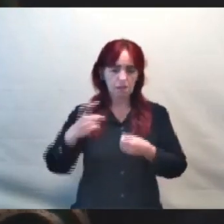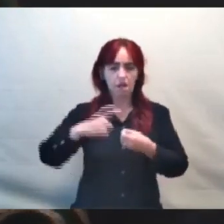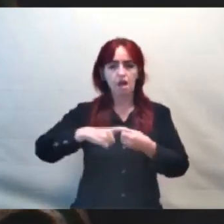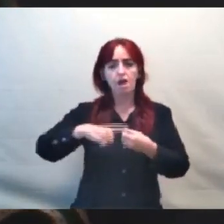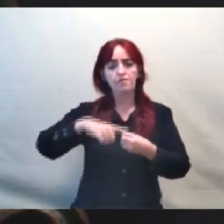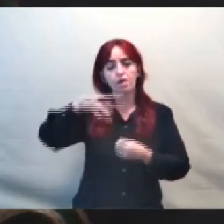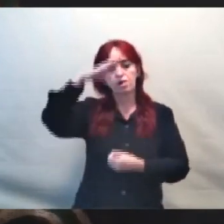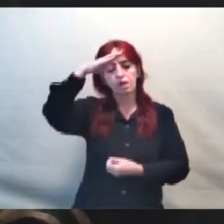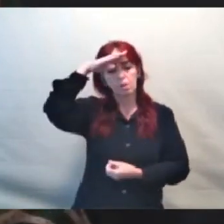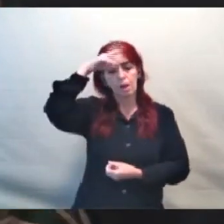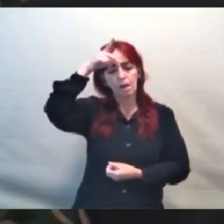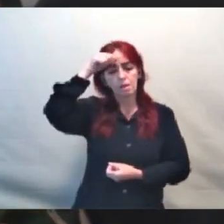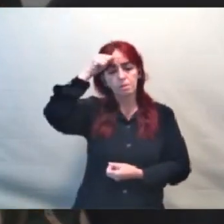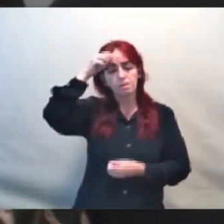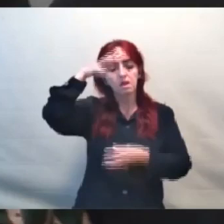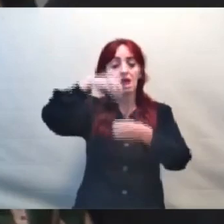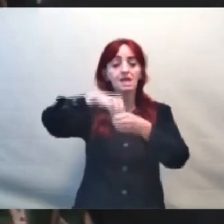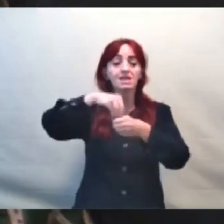dos conselhos tutelares.